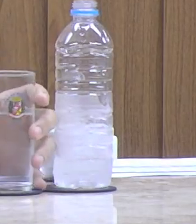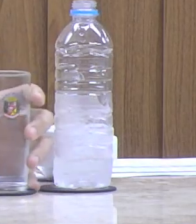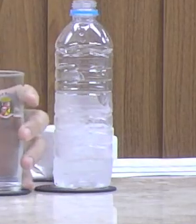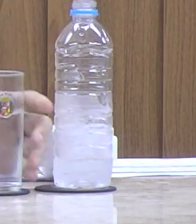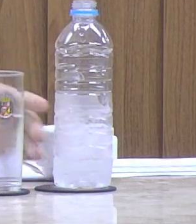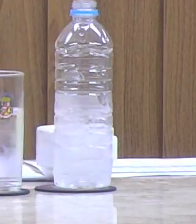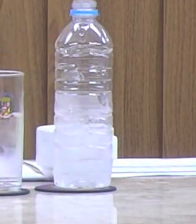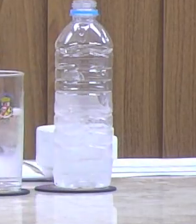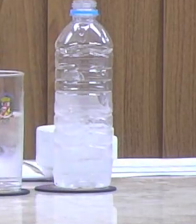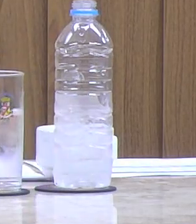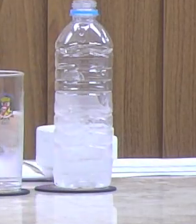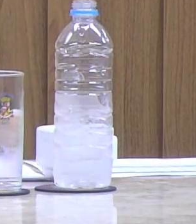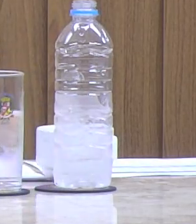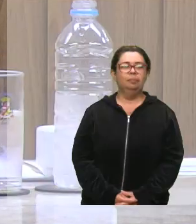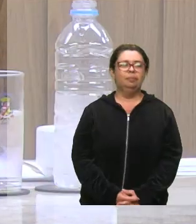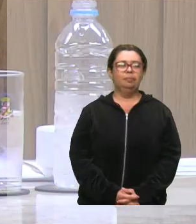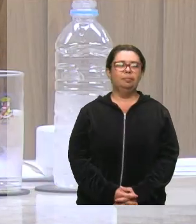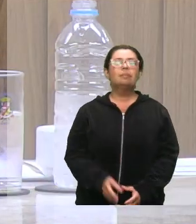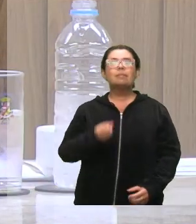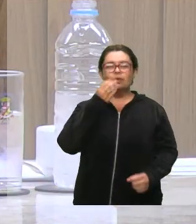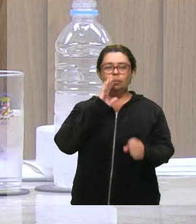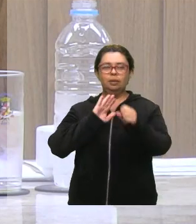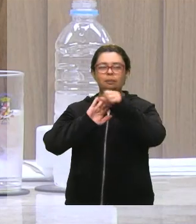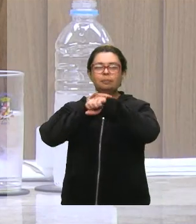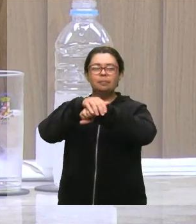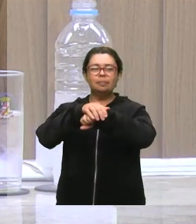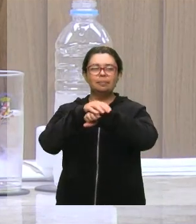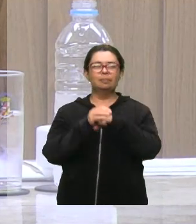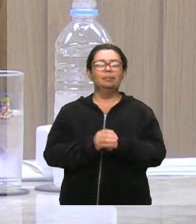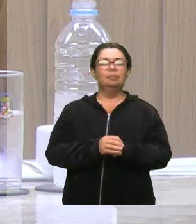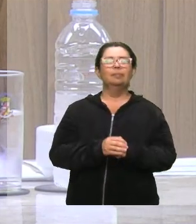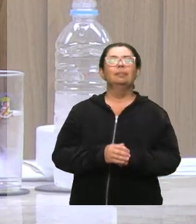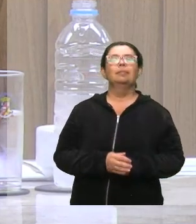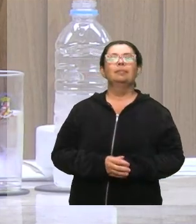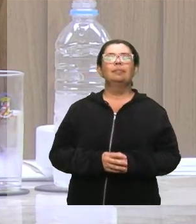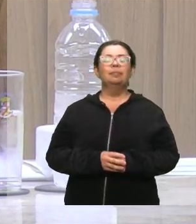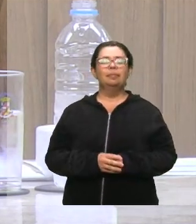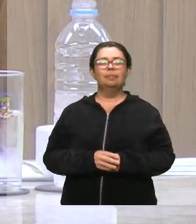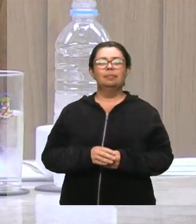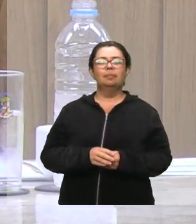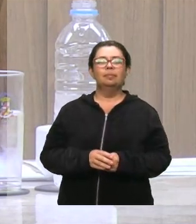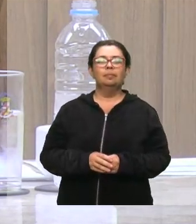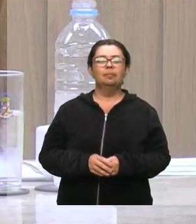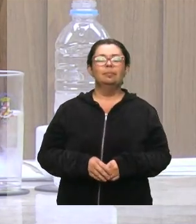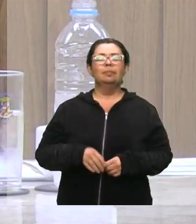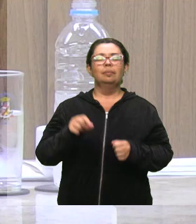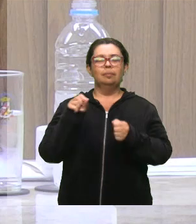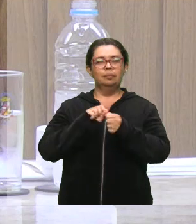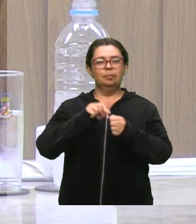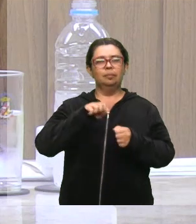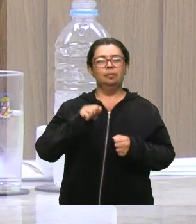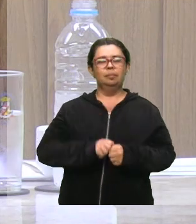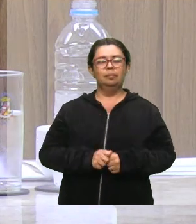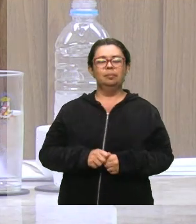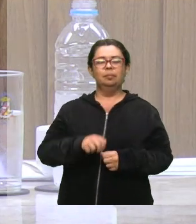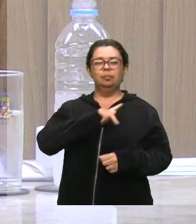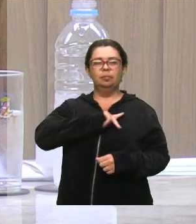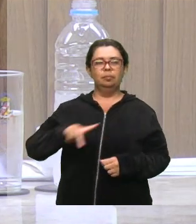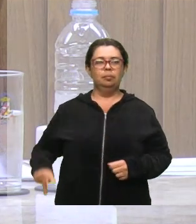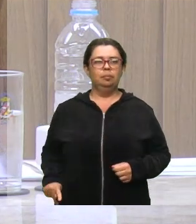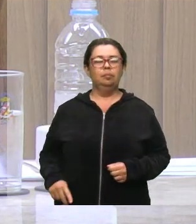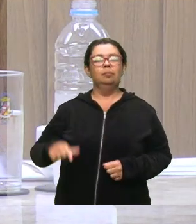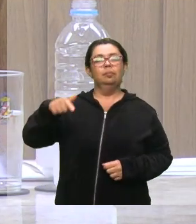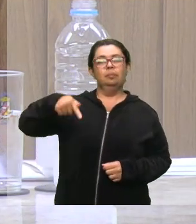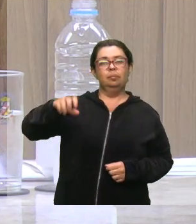Boa noite a todos. Declaro aberta a audiência pública, convocada pelo ato da presidência número 39, de 7 de outubro de 2024,